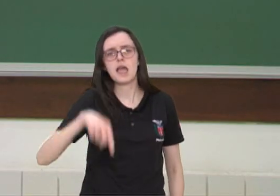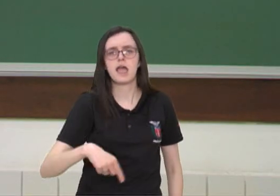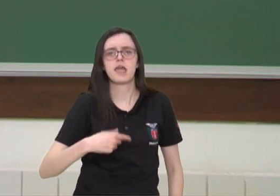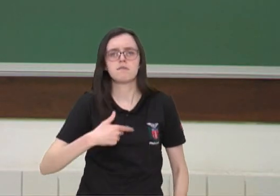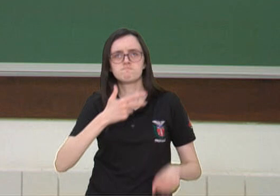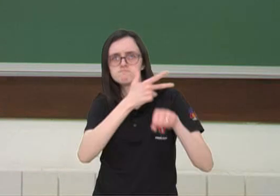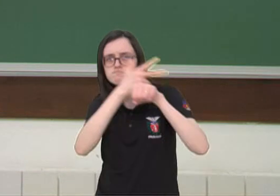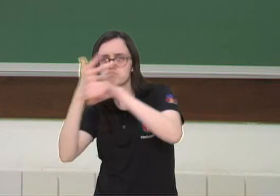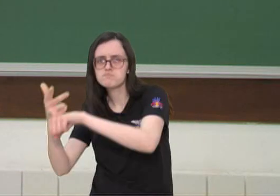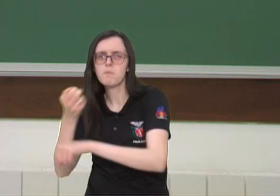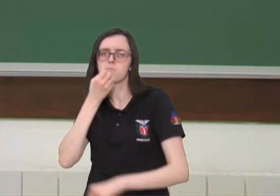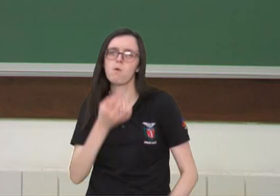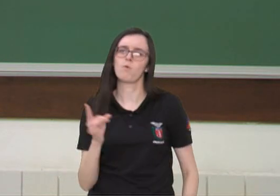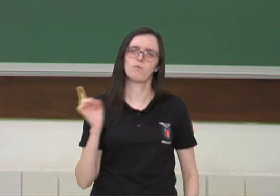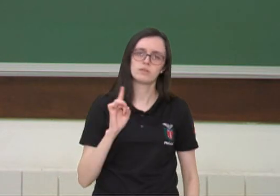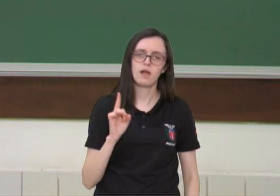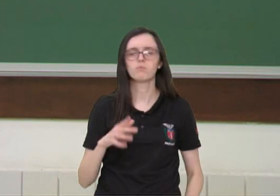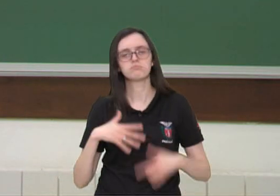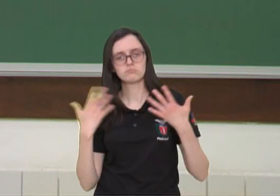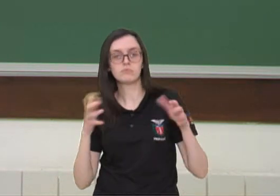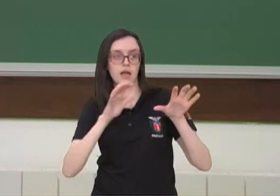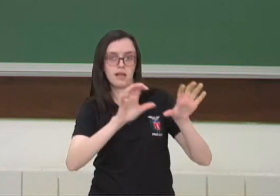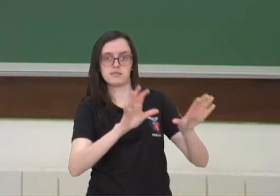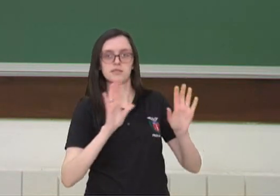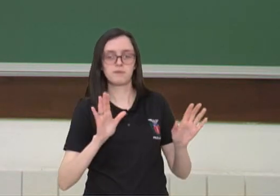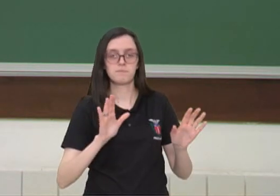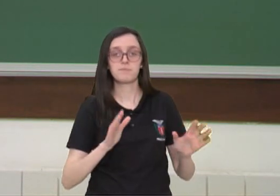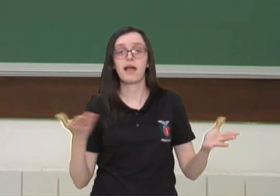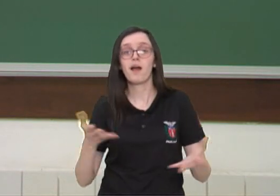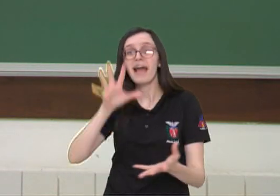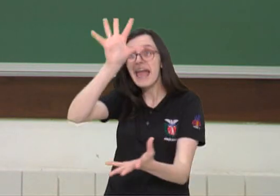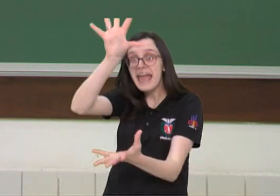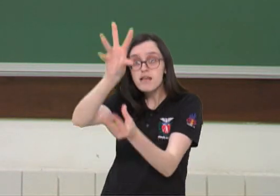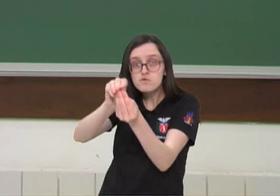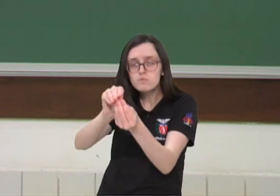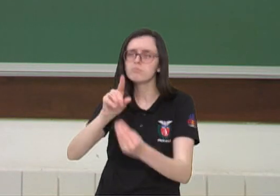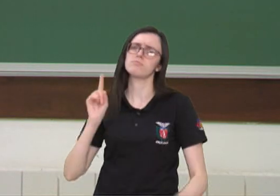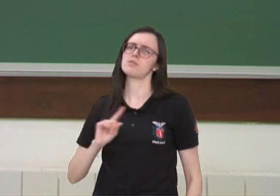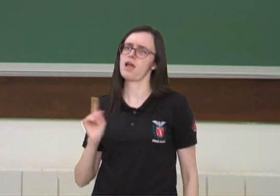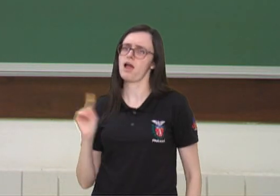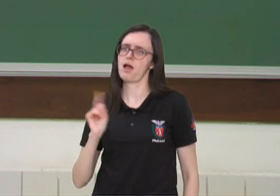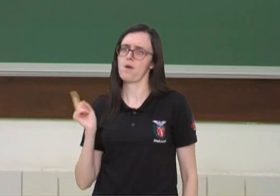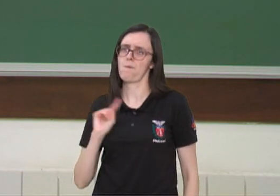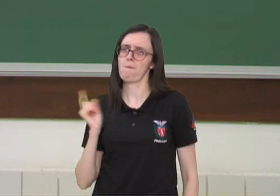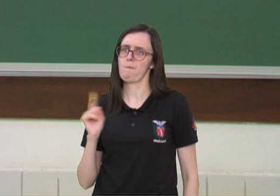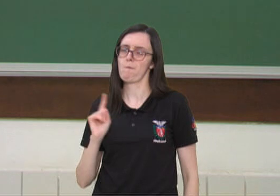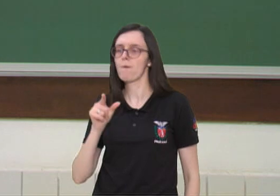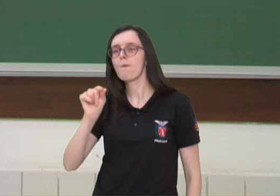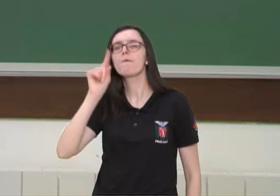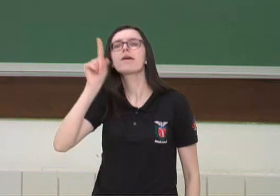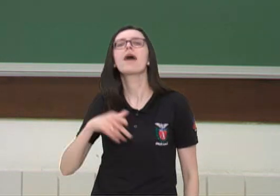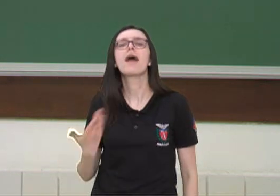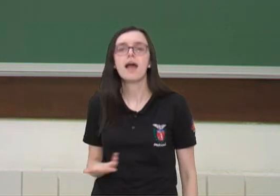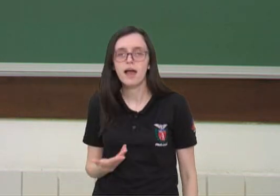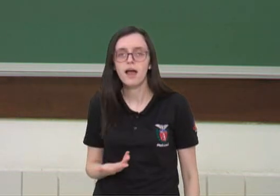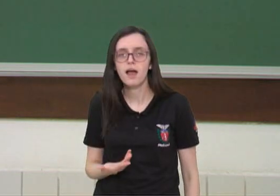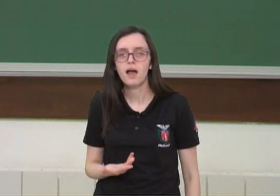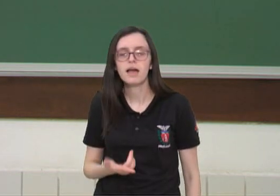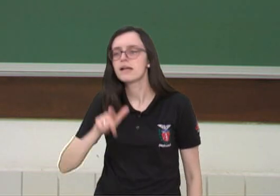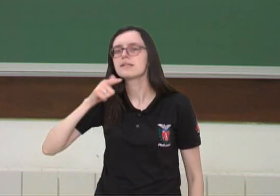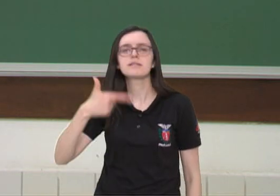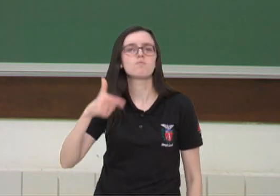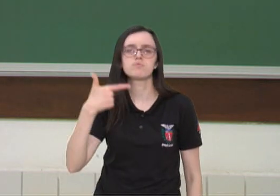foi bom ou não, né? E aqui no resumo, não. O resumo é o quê? Não